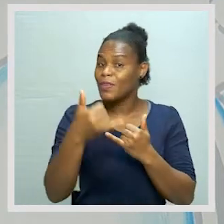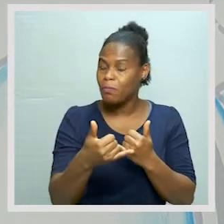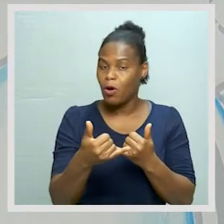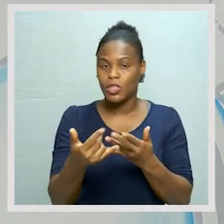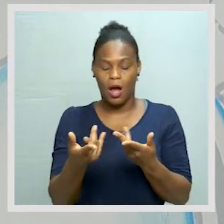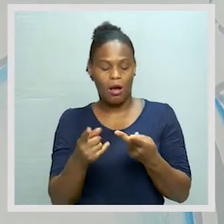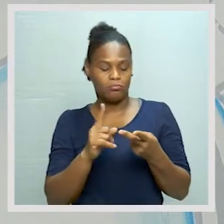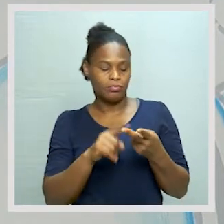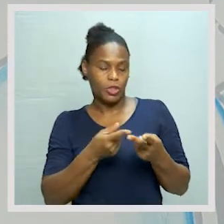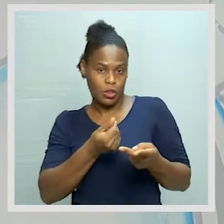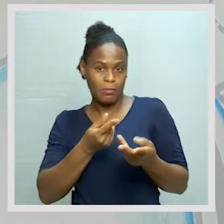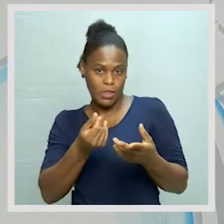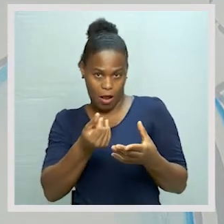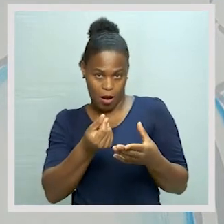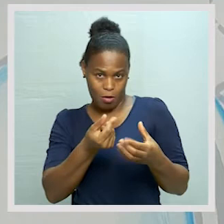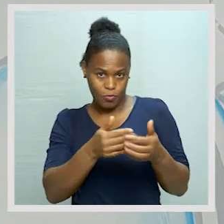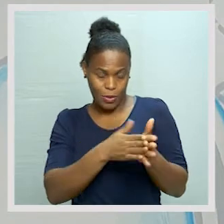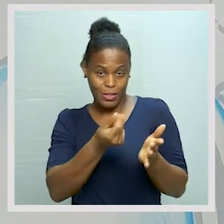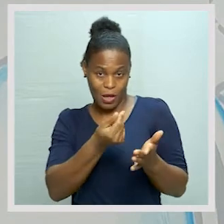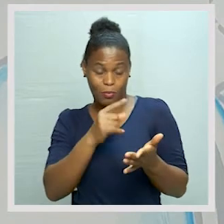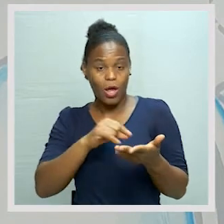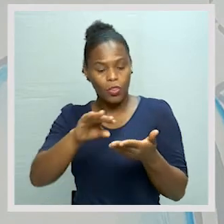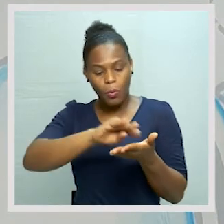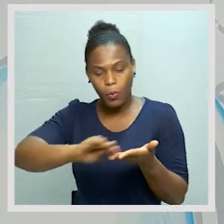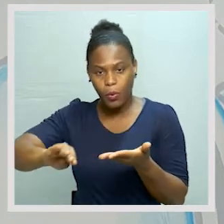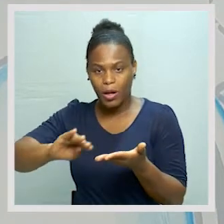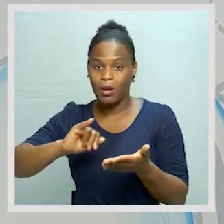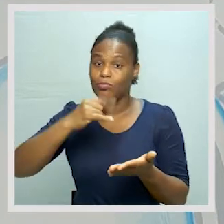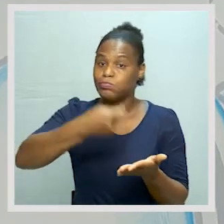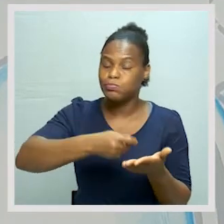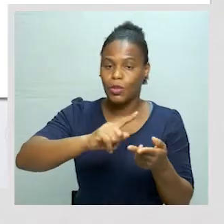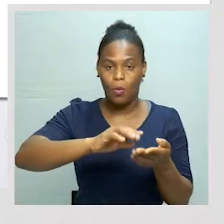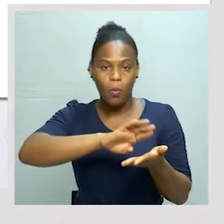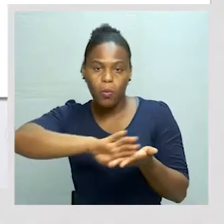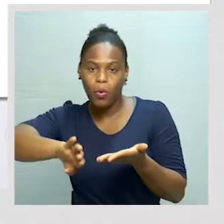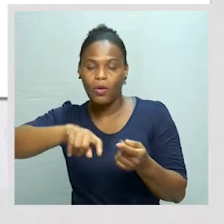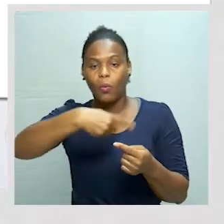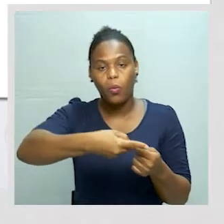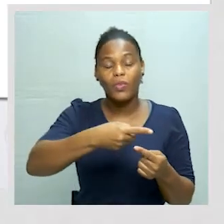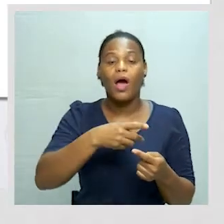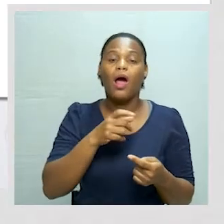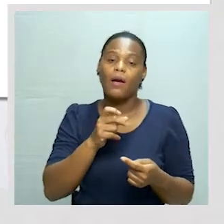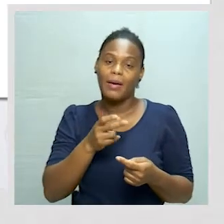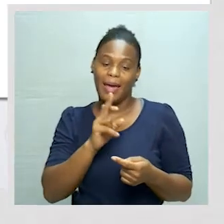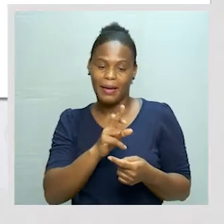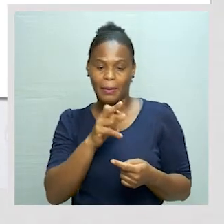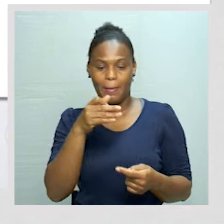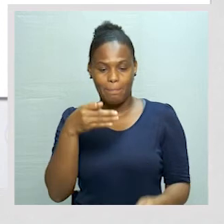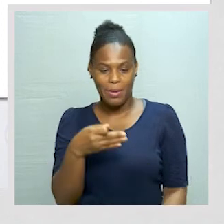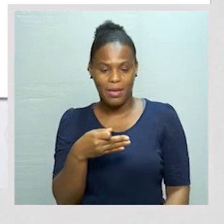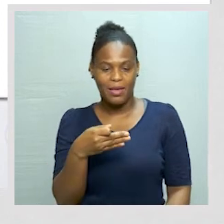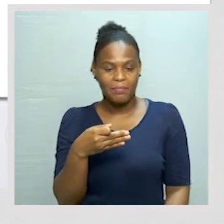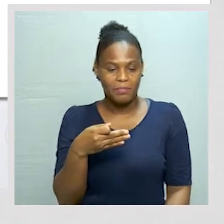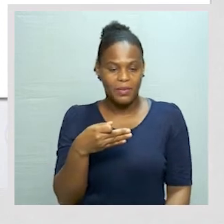de descontar aquilo que é obrigatório, fica o rendimento disponível, que nós vamos chamar de RPD,